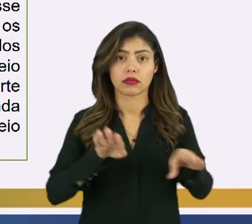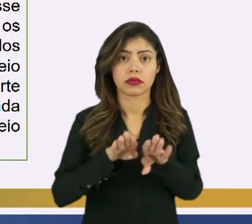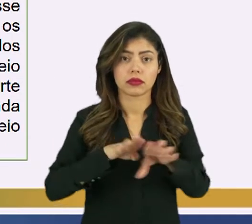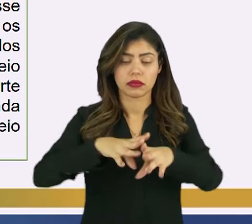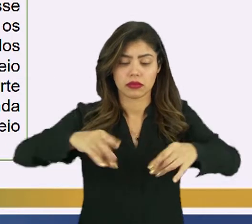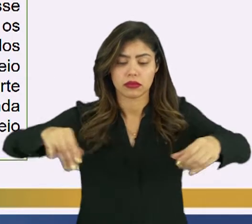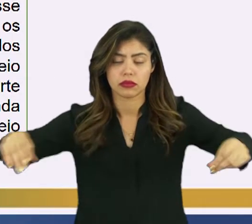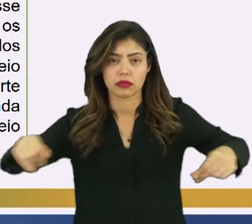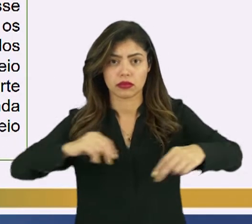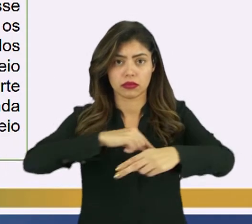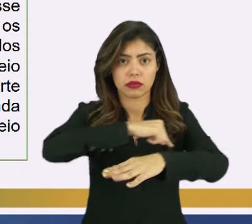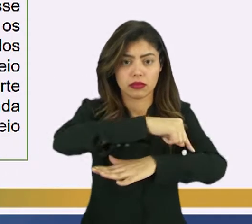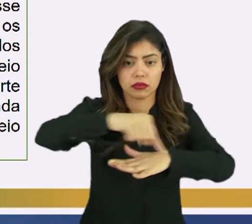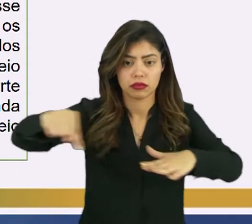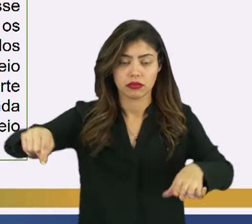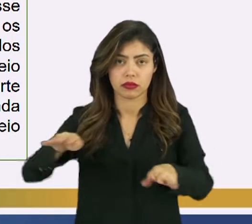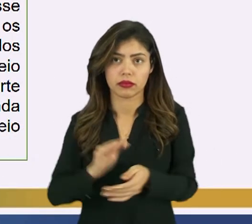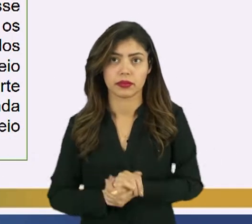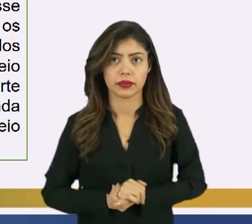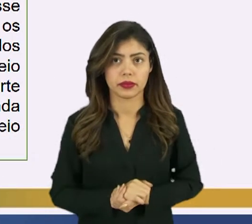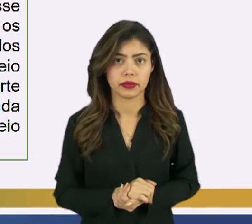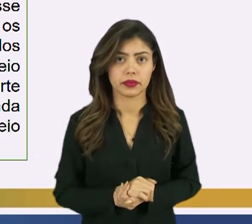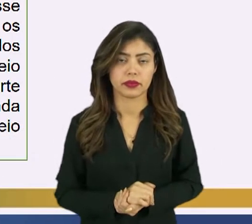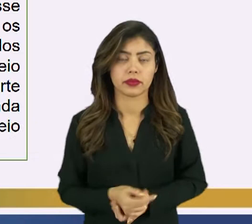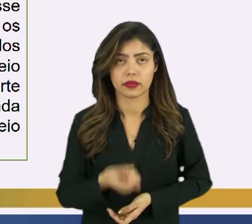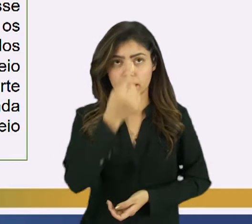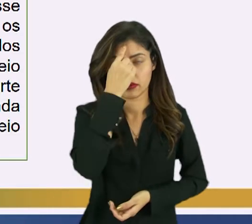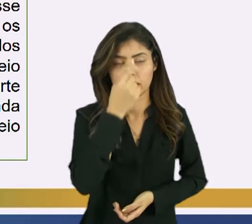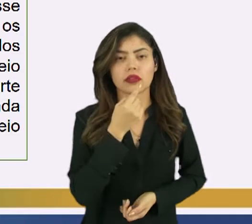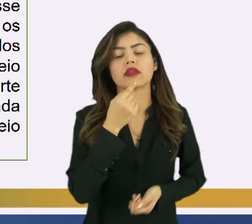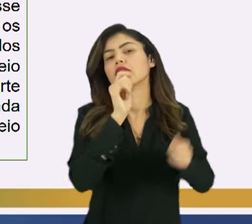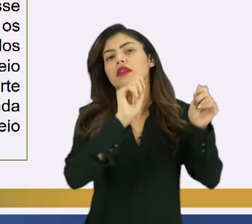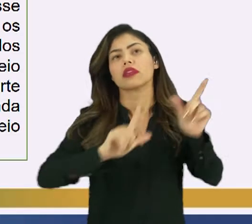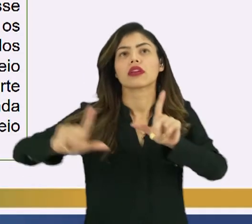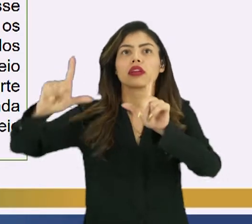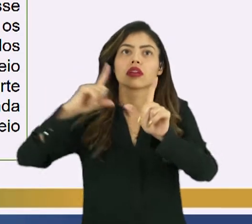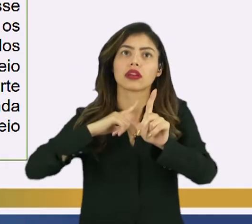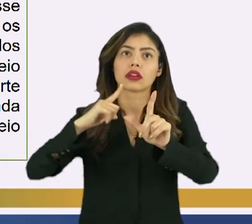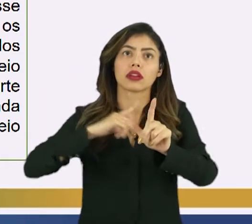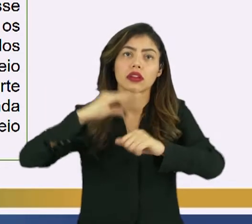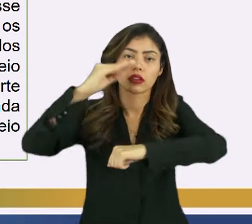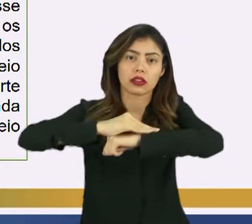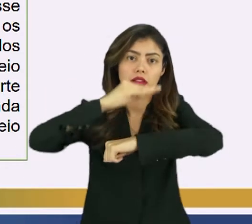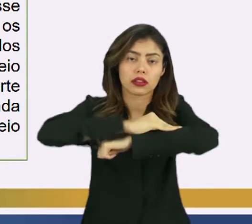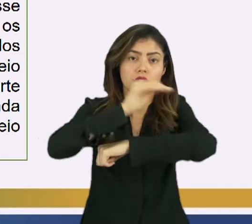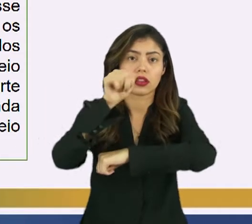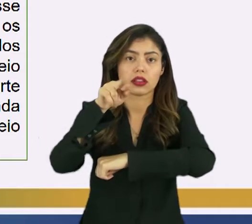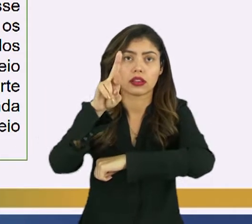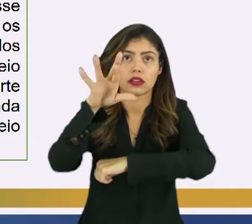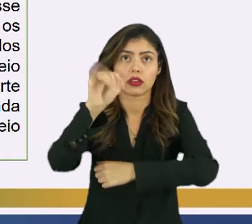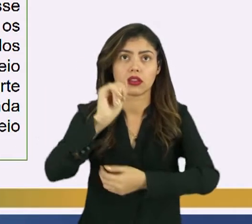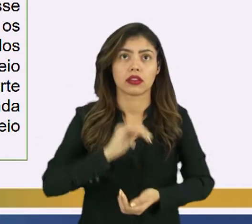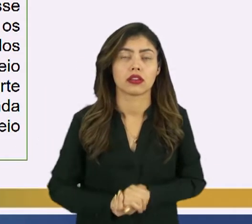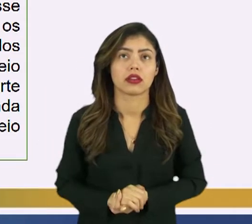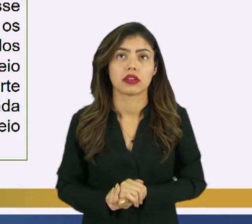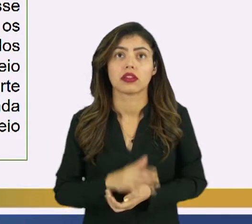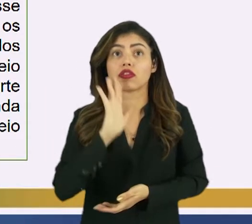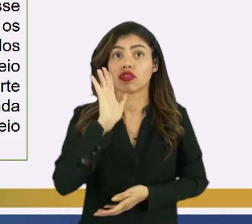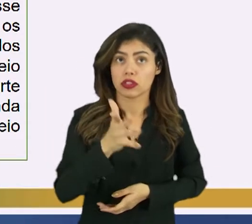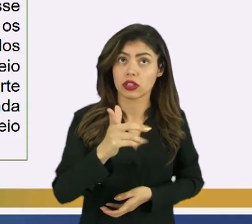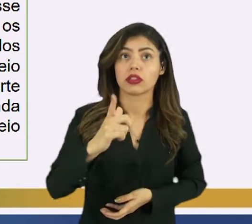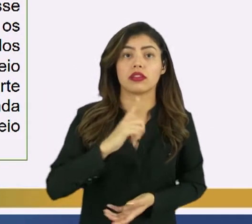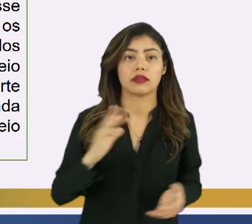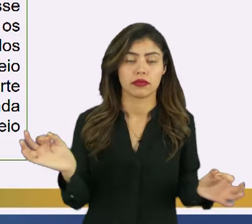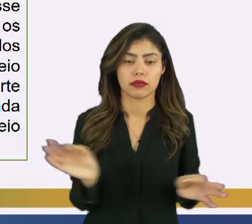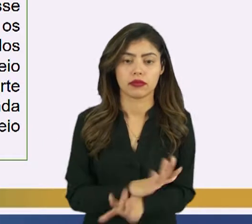ir para ambientes mais diversos, digamos assim. Aí na foto a gente tem representante da ordem Anura, tem aí um anfíbio que